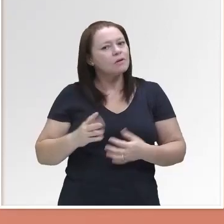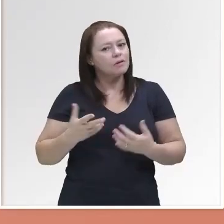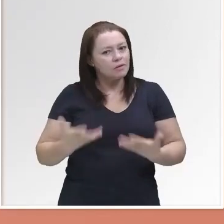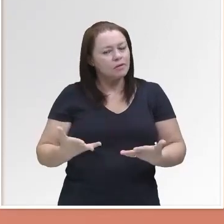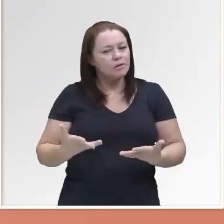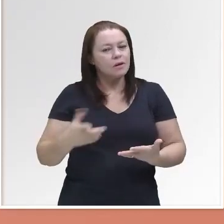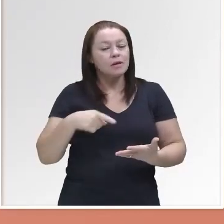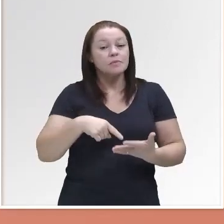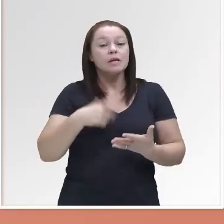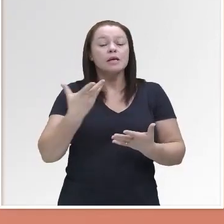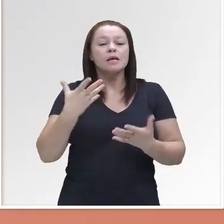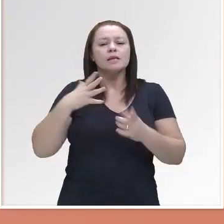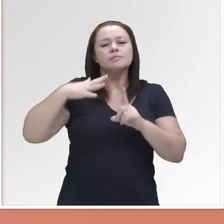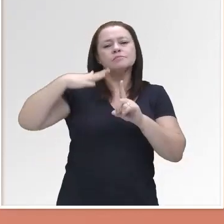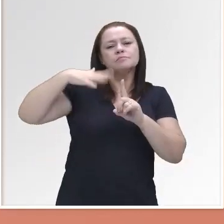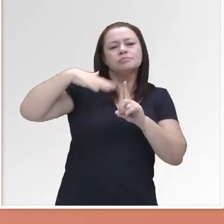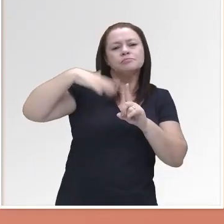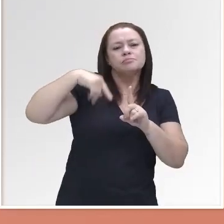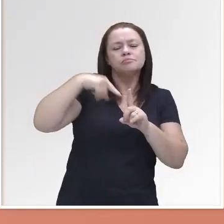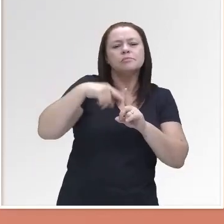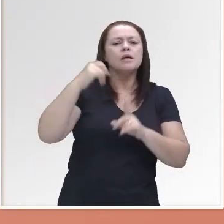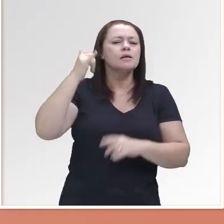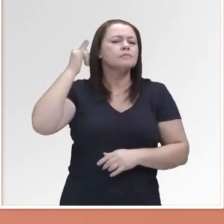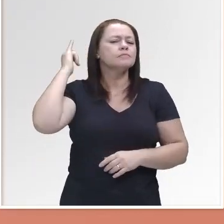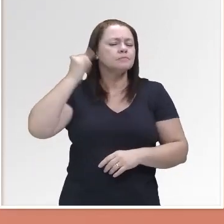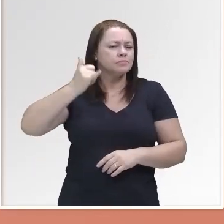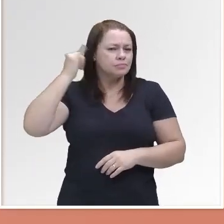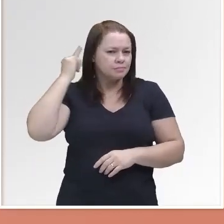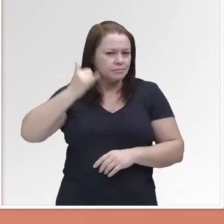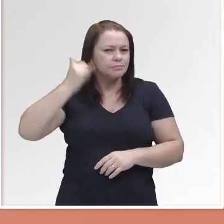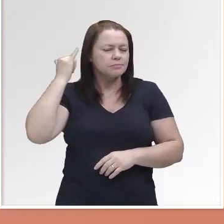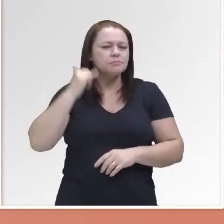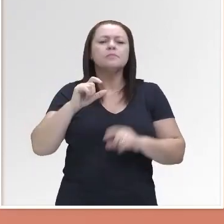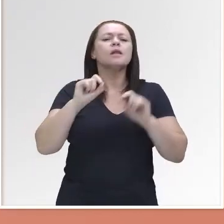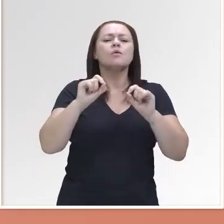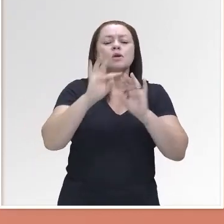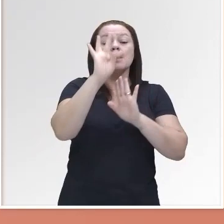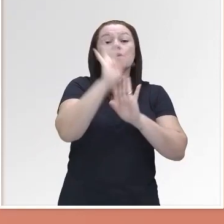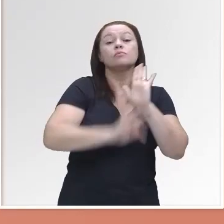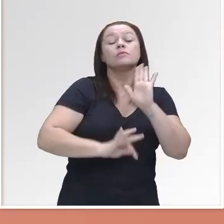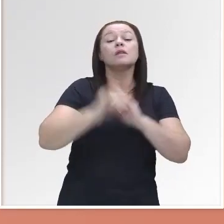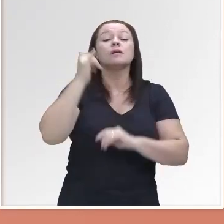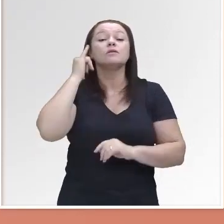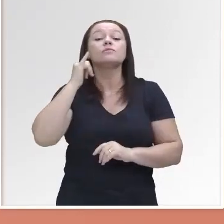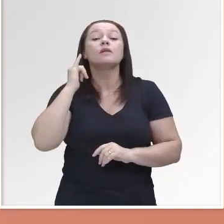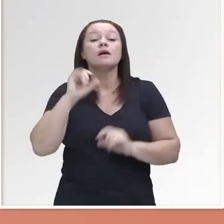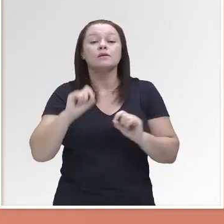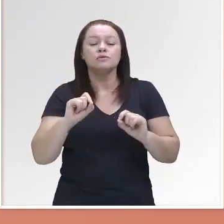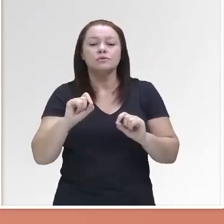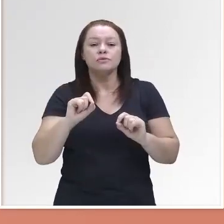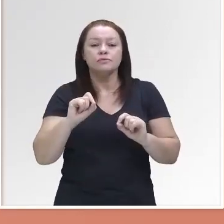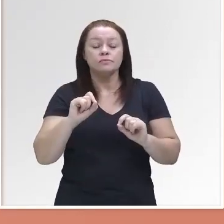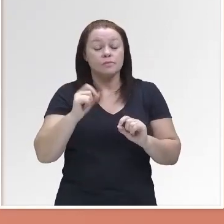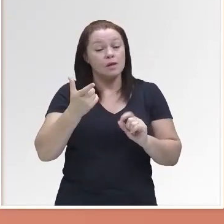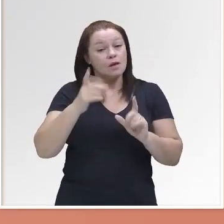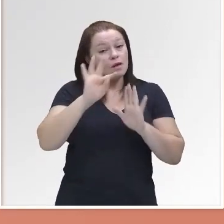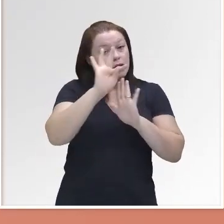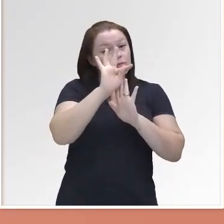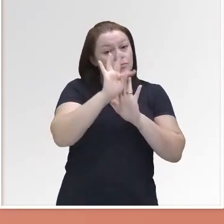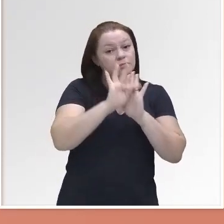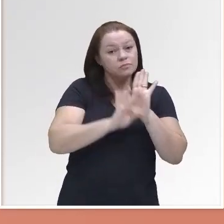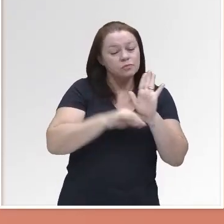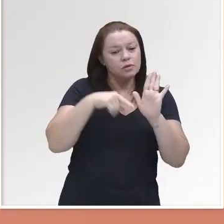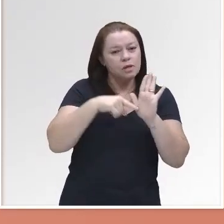conto de fadas é um conto narrativo. O que é um texto narrativo? O texto narrativo é aquele